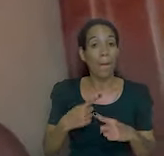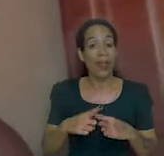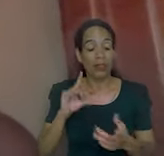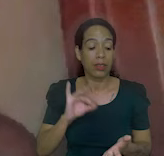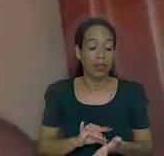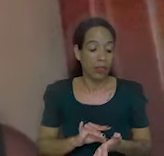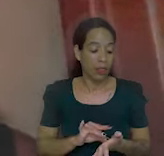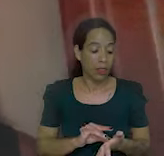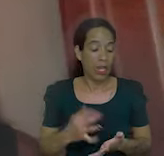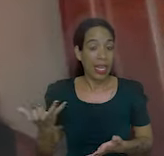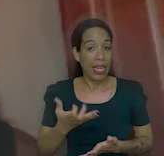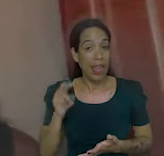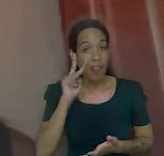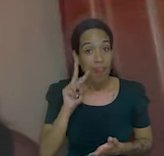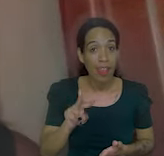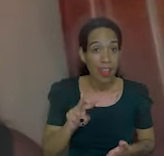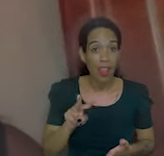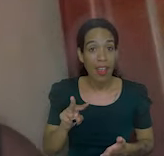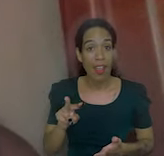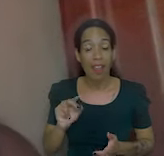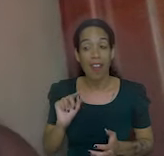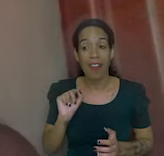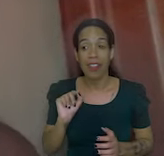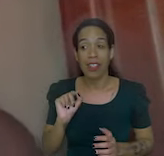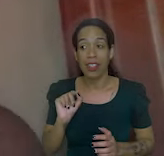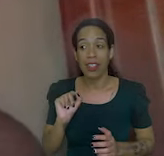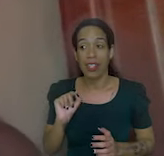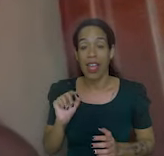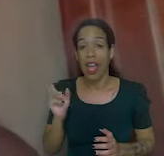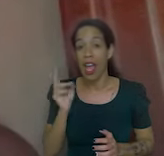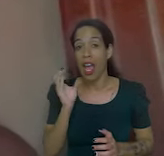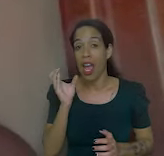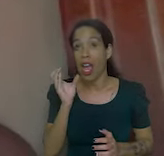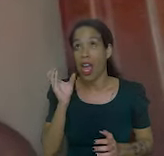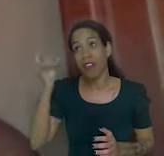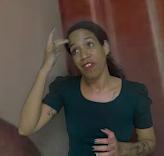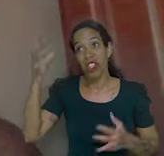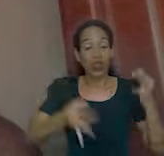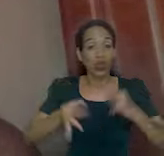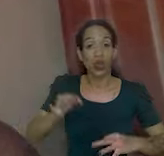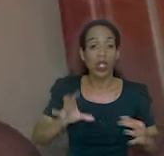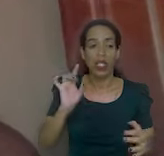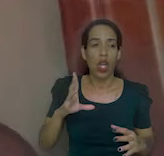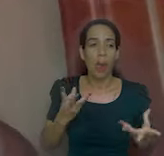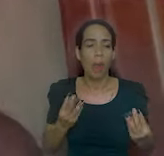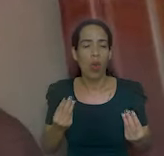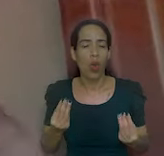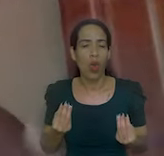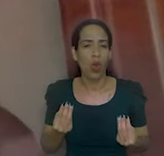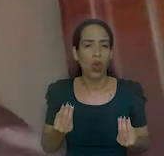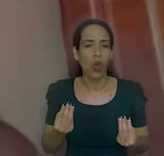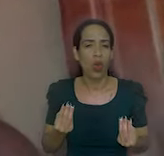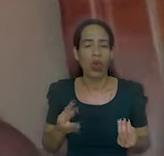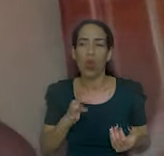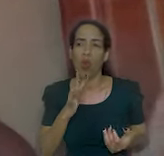era exatamente o que eles queriam verificar. Eles queriam verificar a praticidade do juiz. Eles não queriam